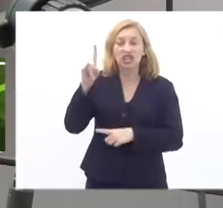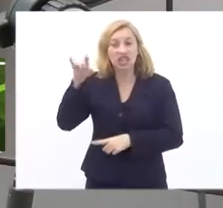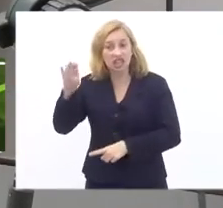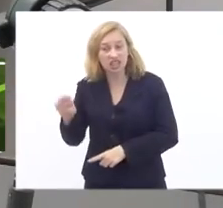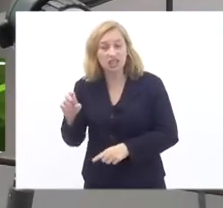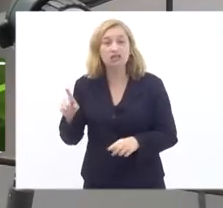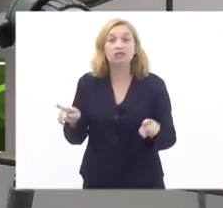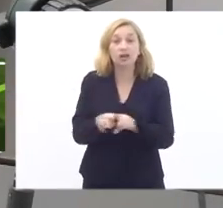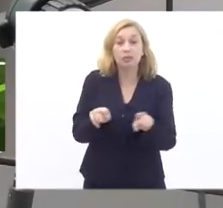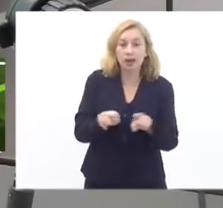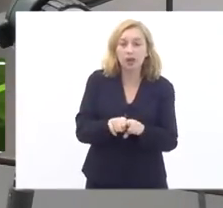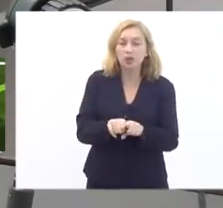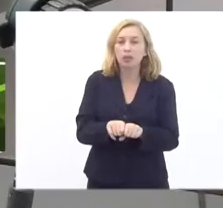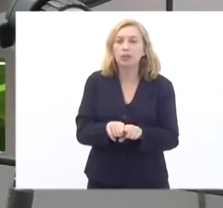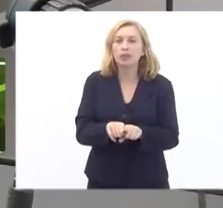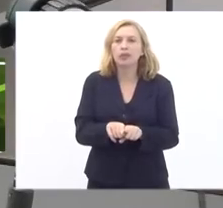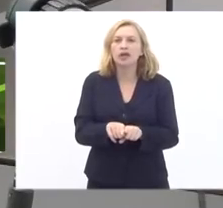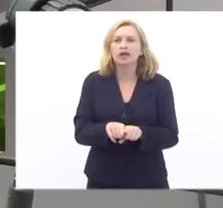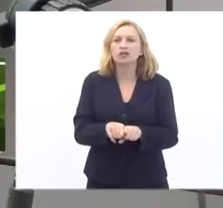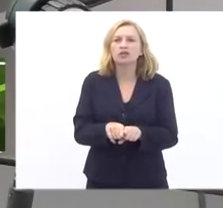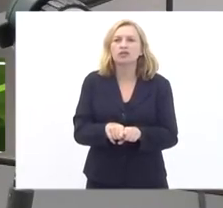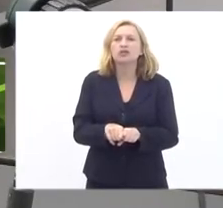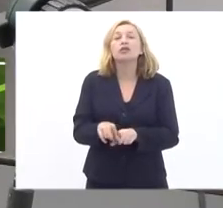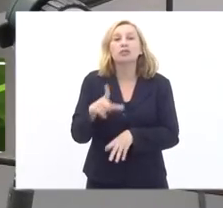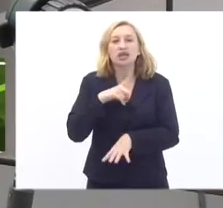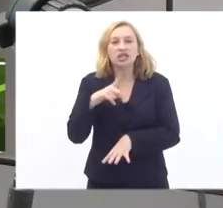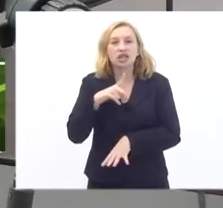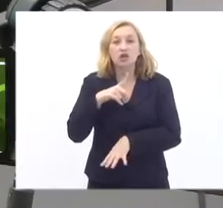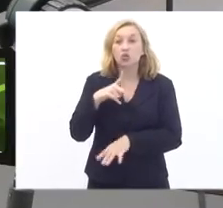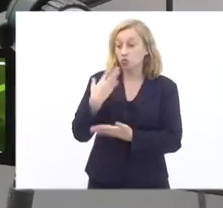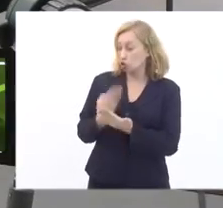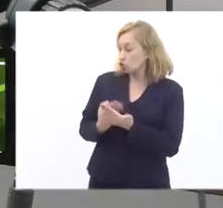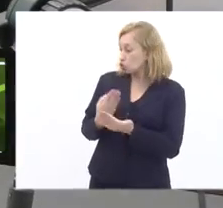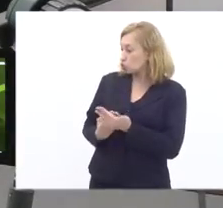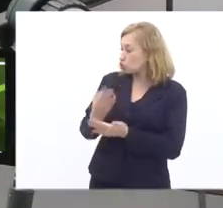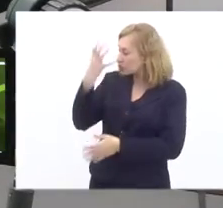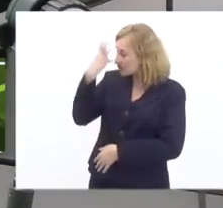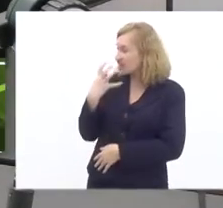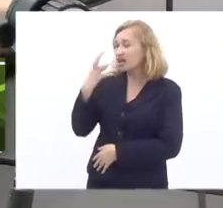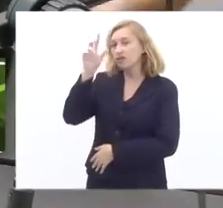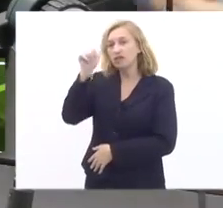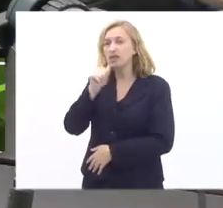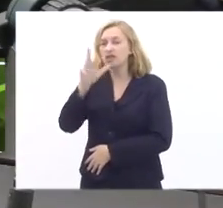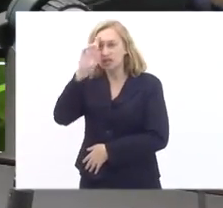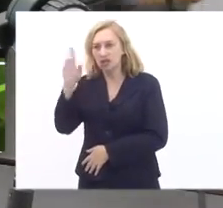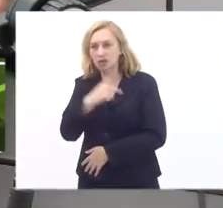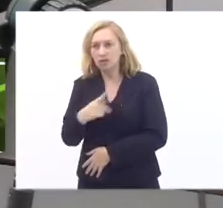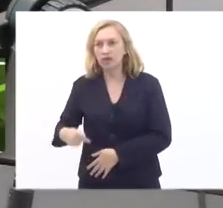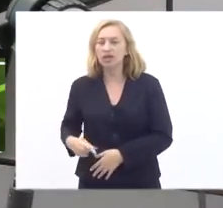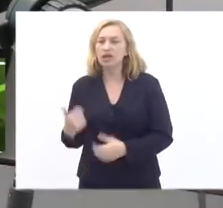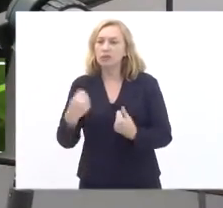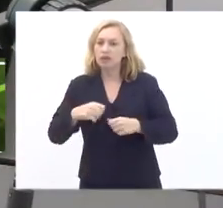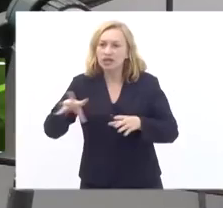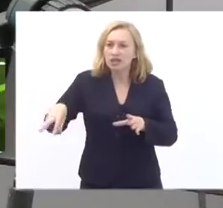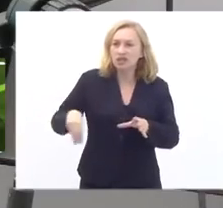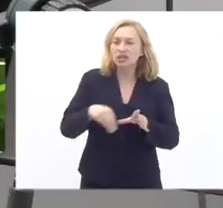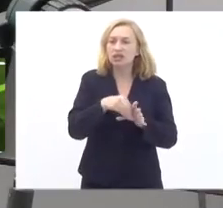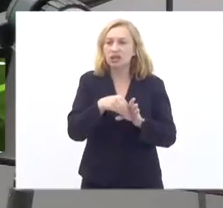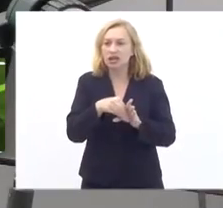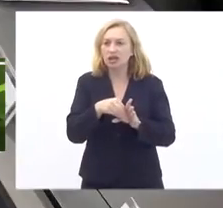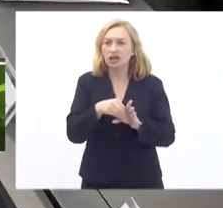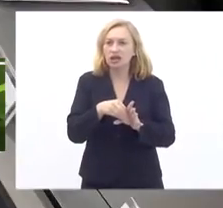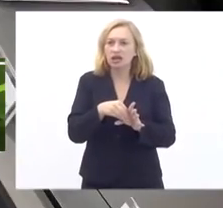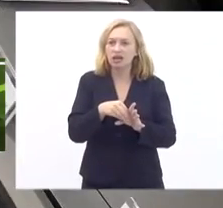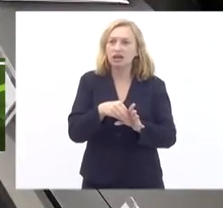Além do mais, para ter um estudo sério, senhora presidente, tenho que entrar aqui na linha da deputada